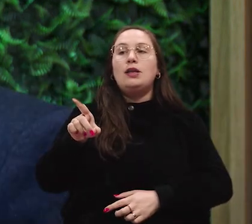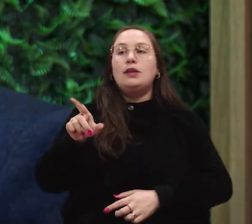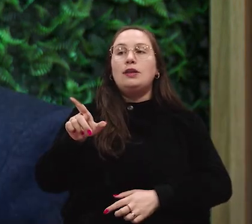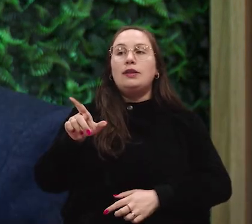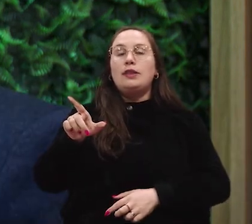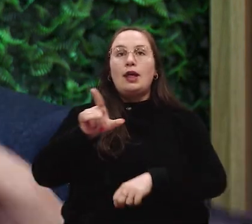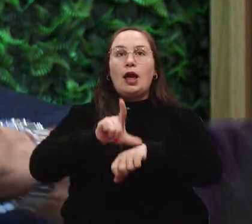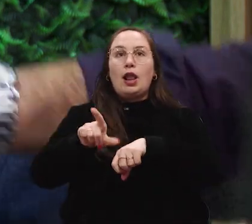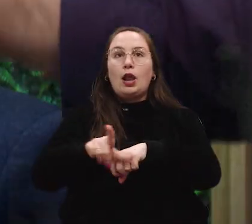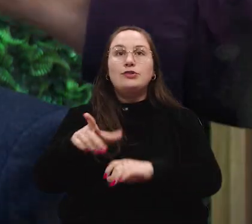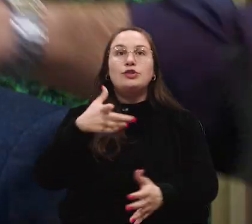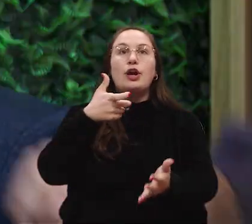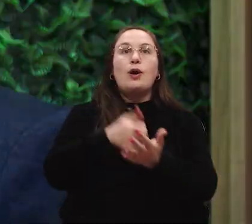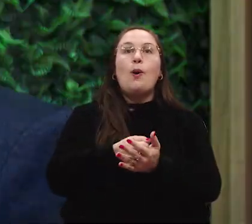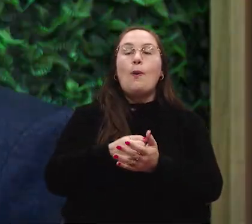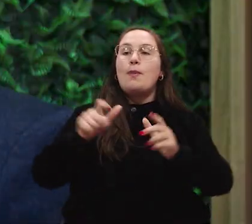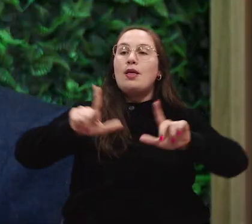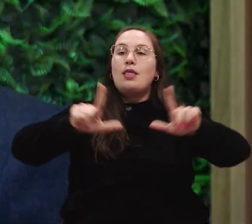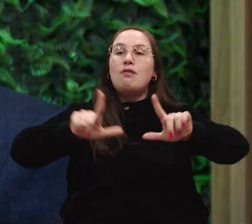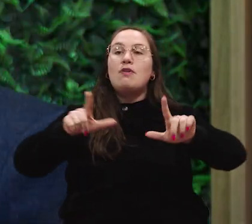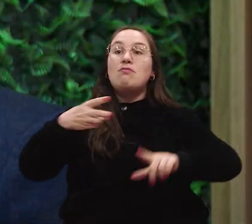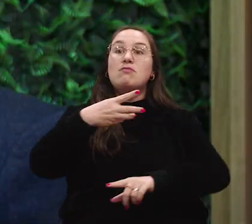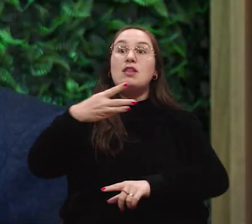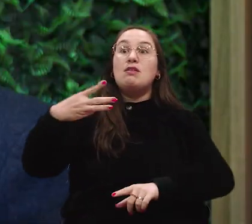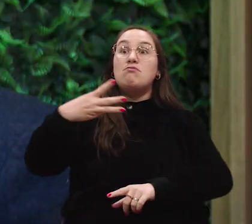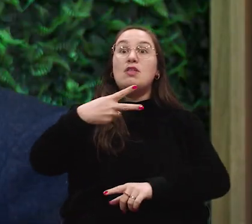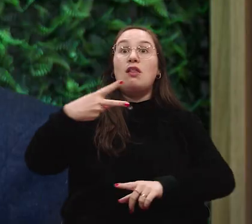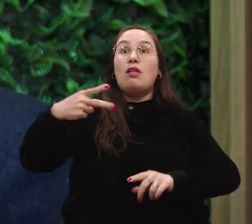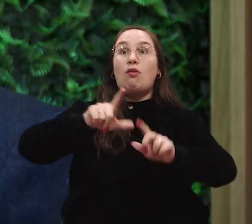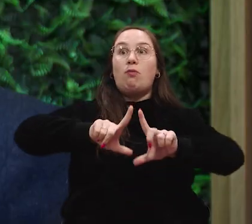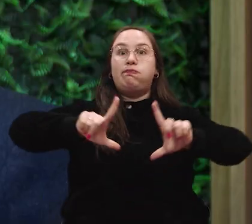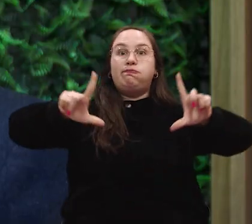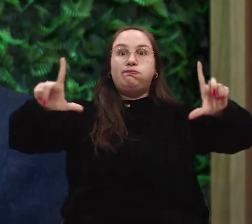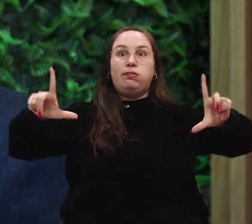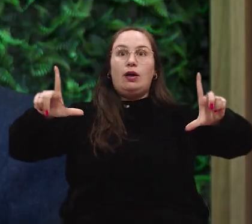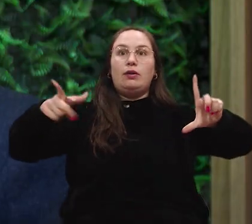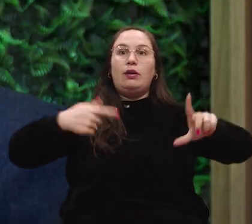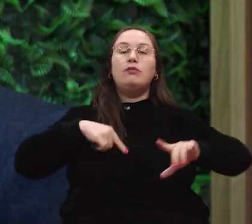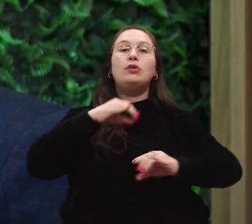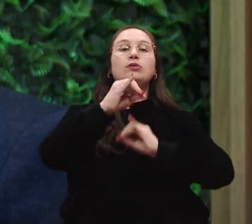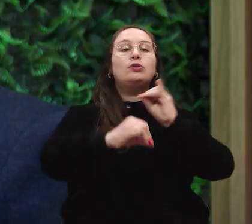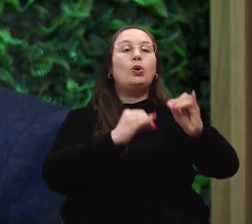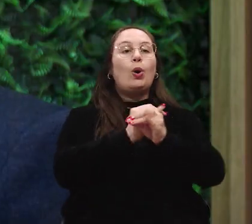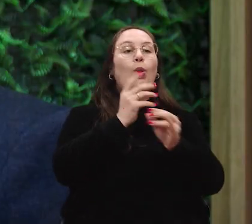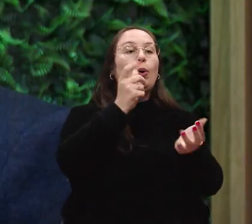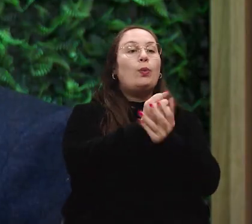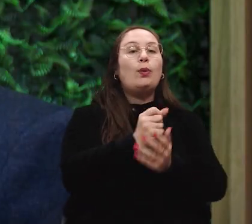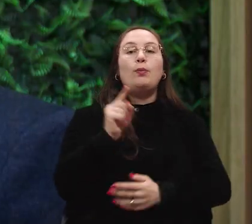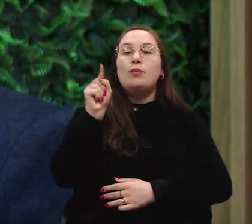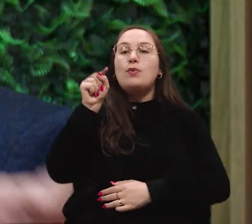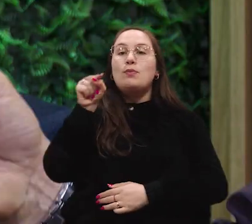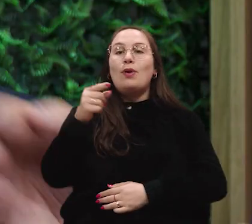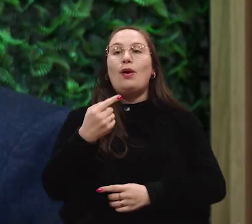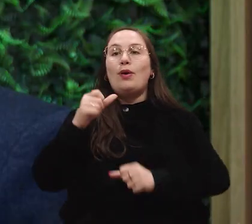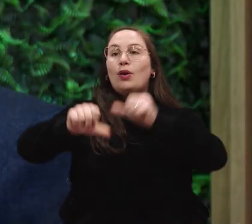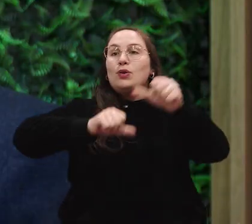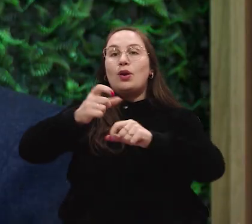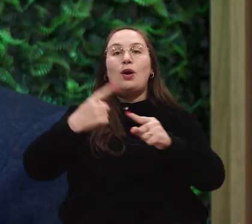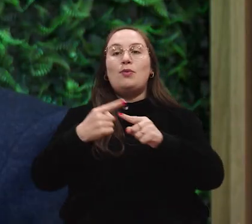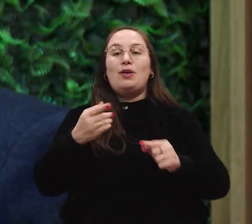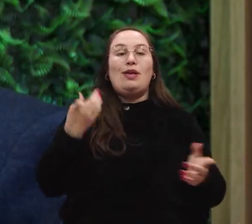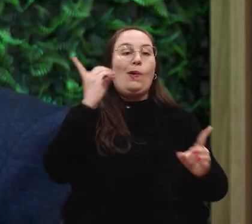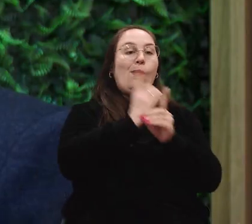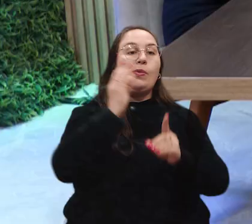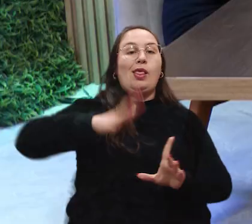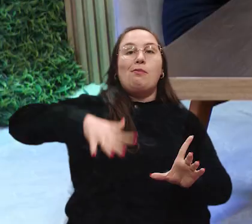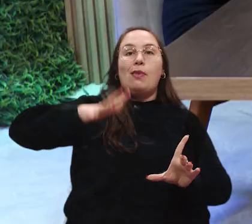TV, promoção, 1.500 pila, 32 polegadas, tá? Aí ele foi na internet e comprou por 1.000. Eu quero trocar porque achei mais barato,